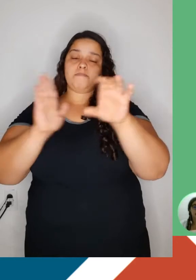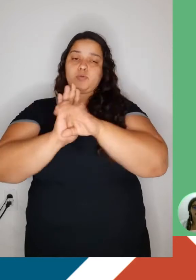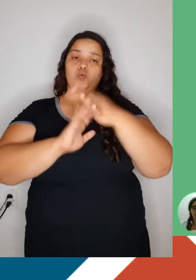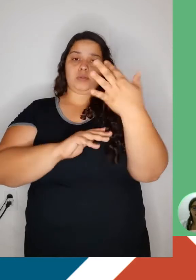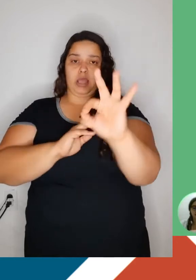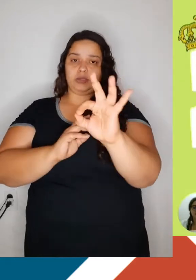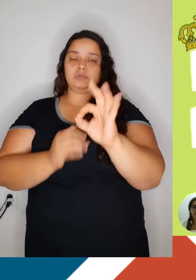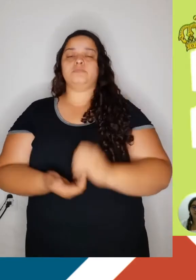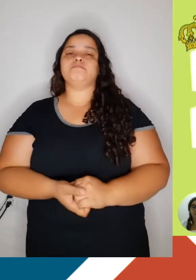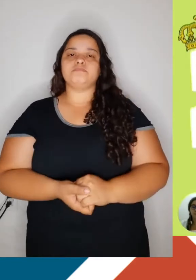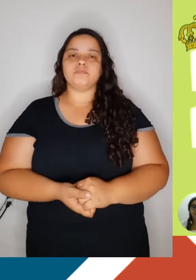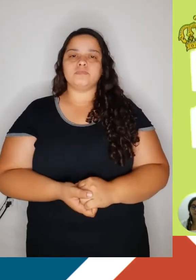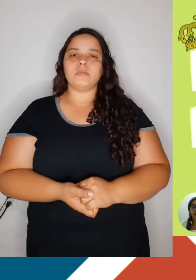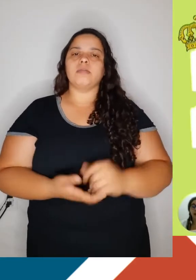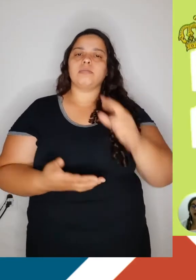capítulo 10.